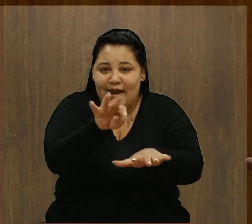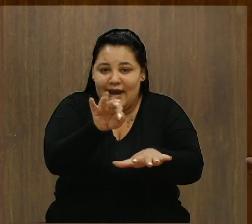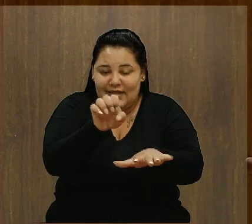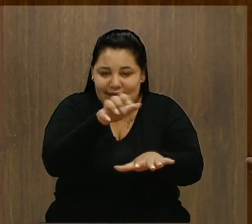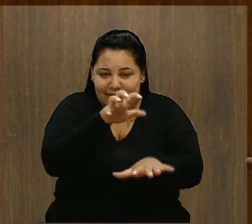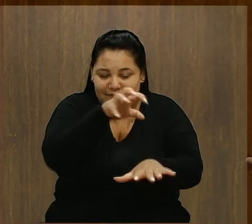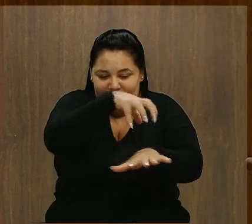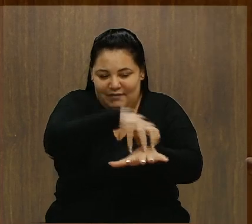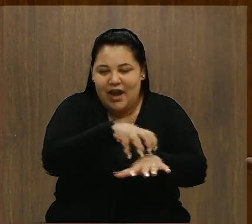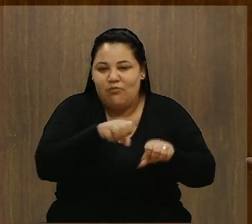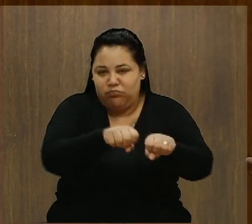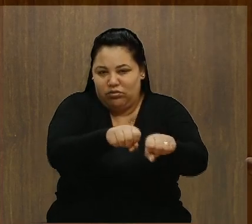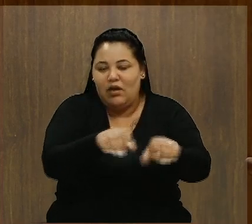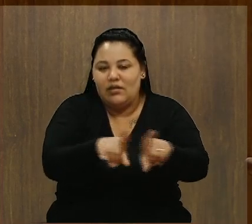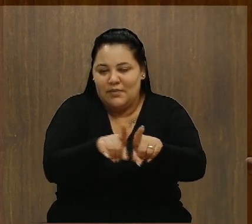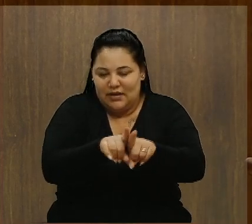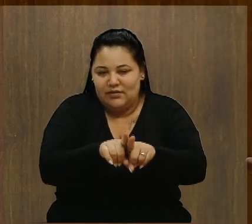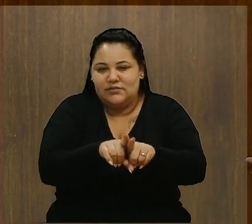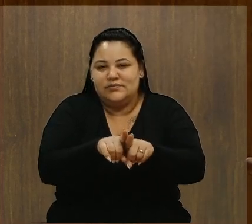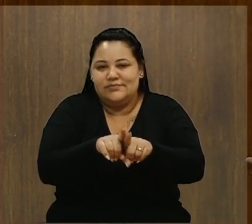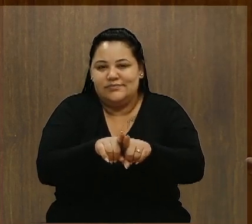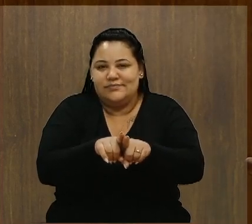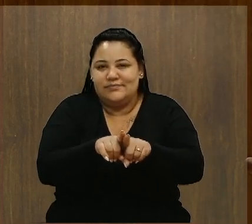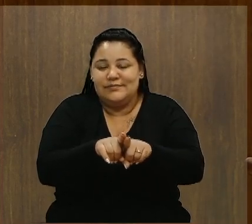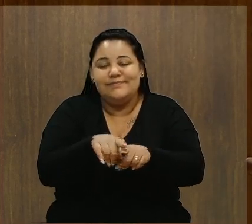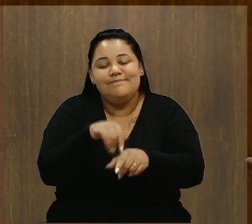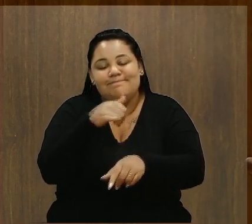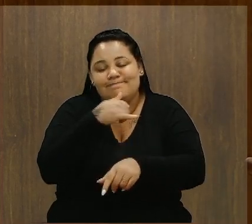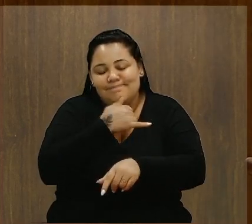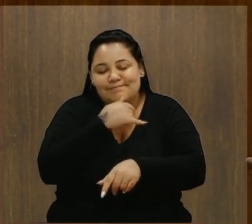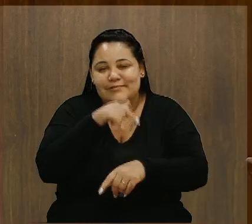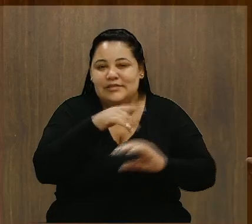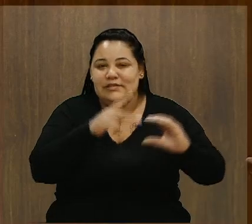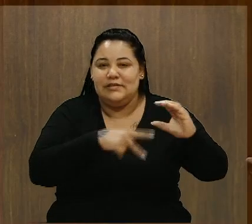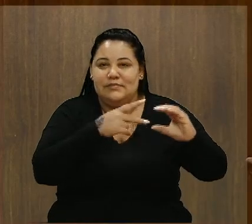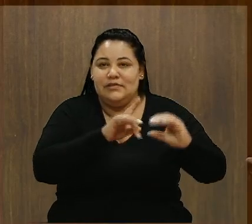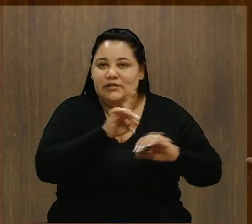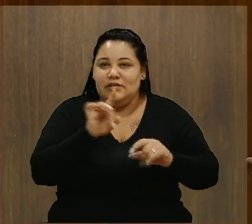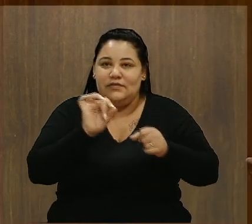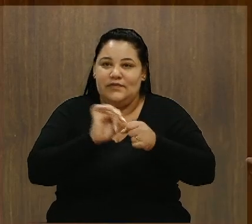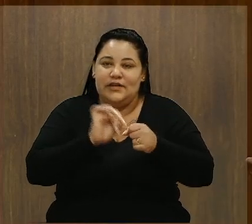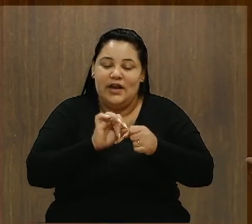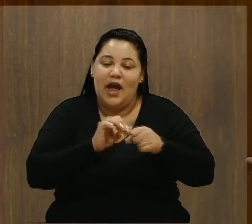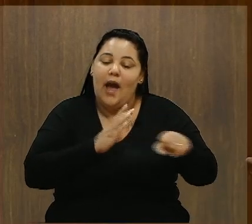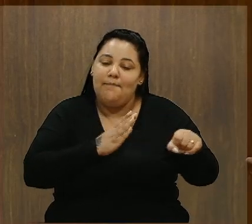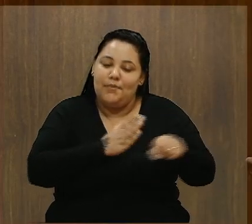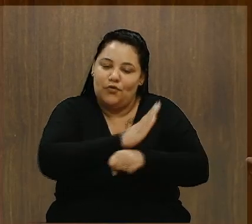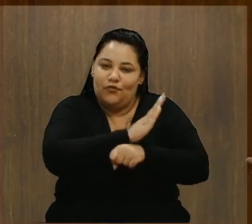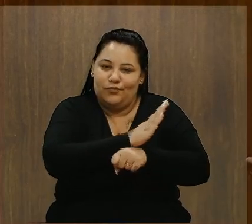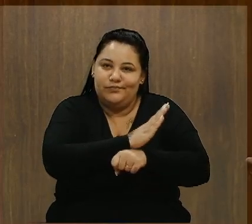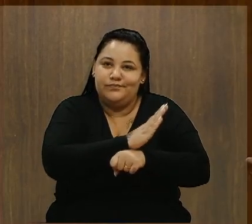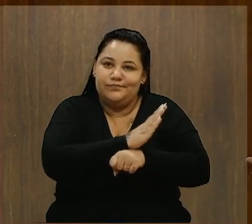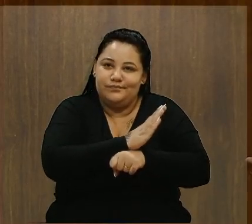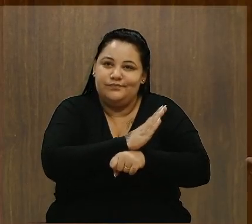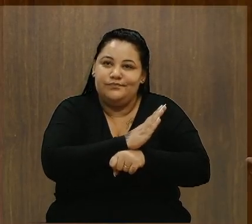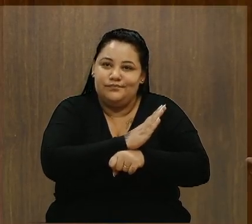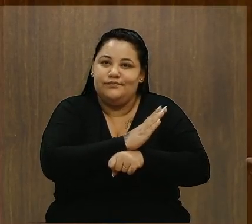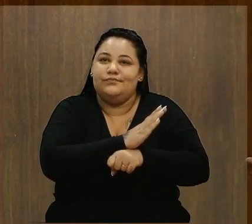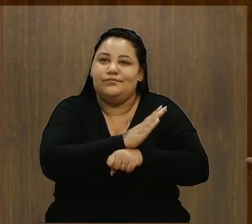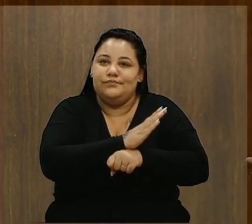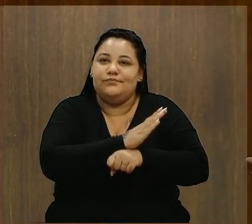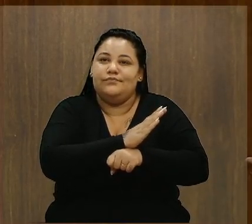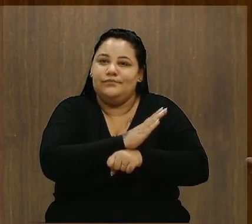em razão da instalação. E, infelizmente, essa Câmara, tenho certeza que não faria novamente, aprovou uma moção para a instalação dos pedágios na